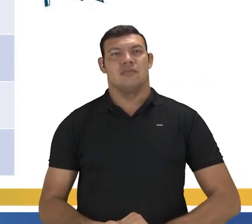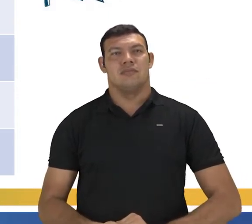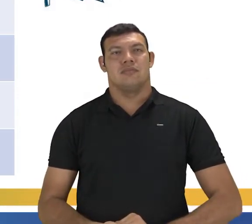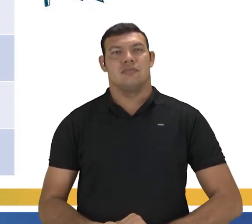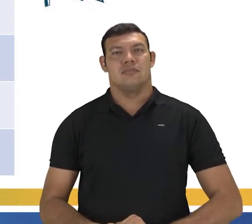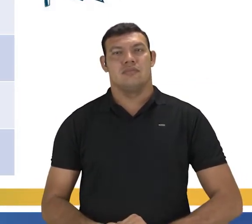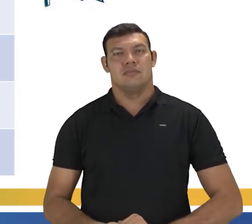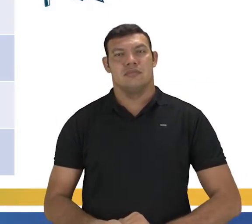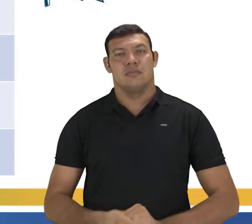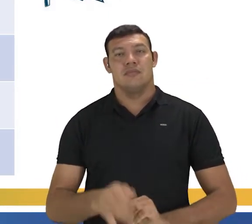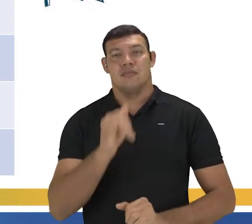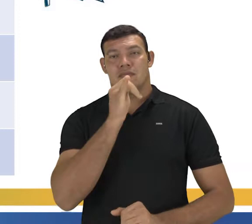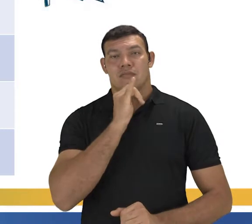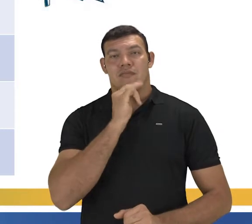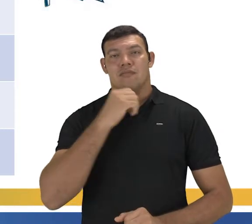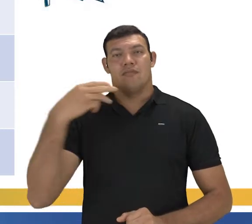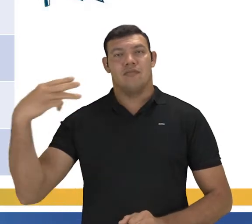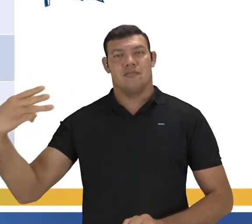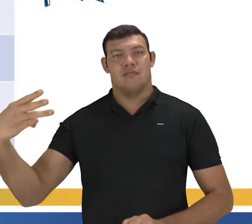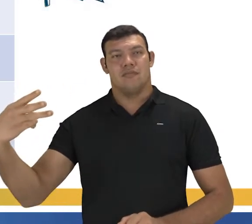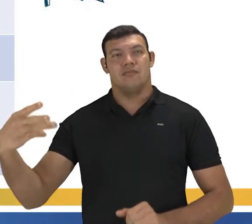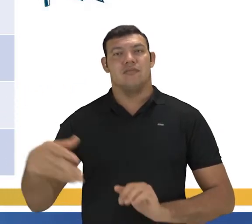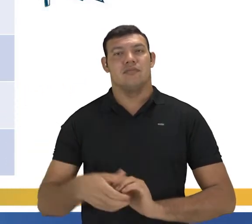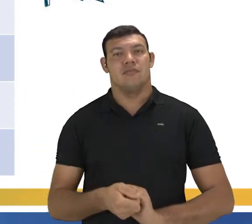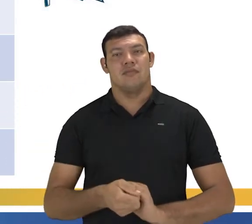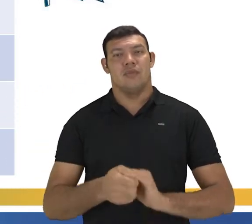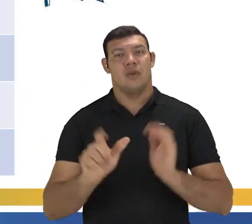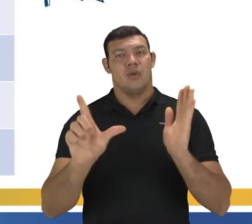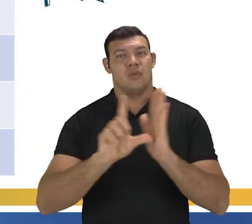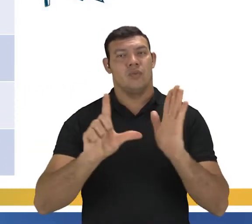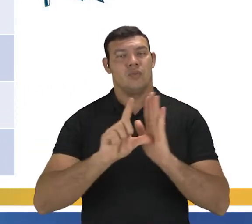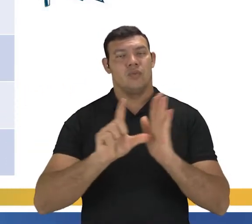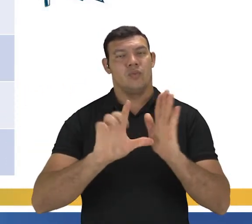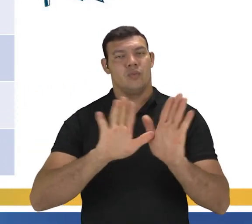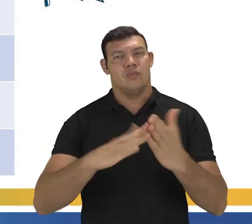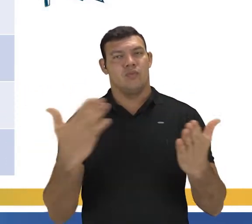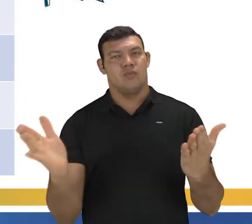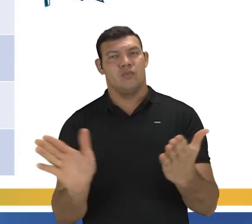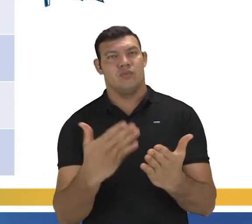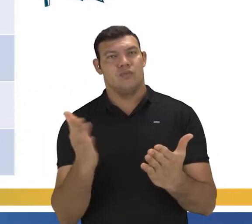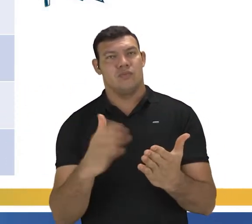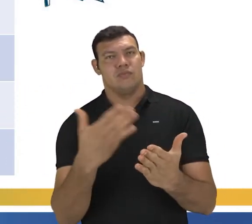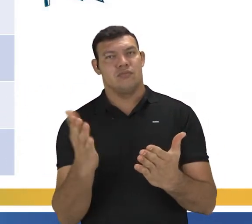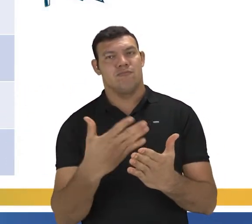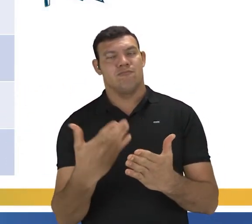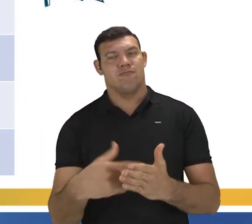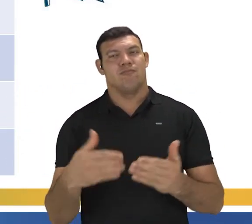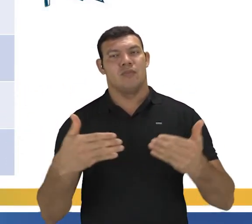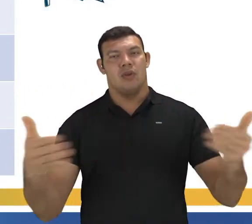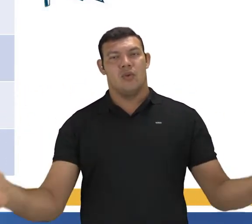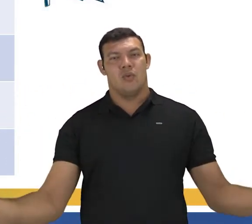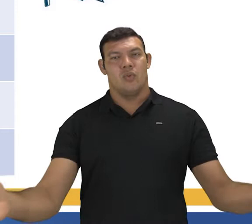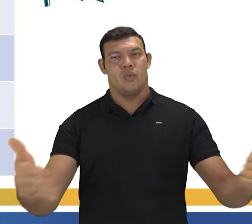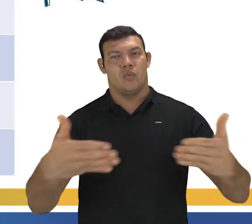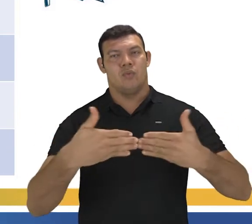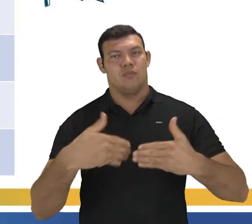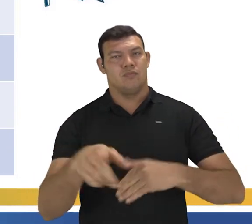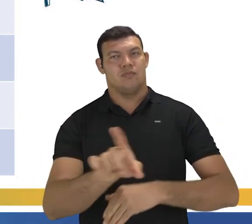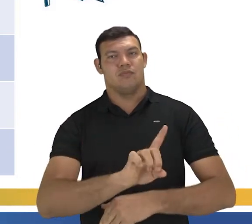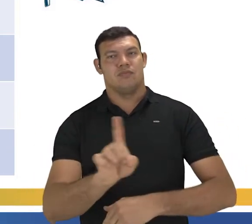terceiro exemplo do boxeur have not close before your eyes take the bookstore livraria